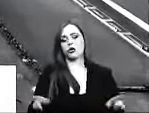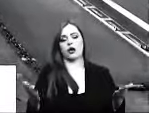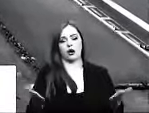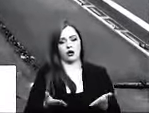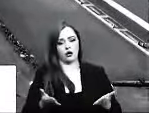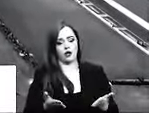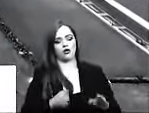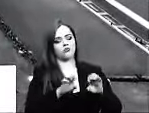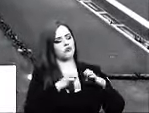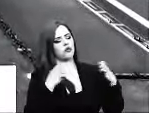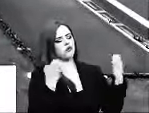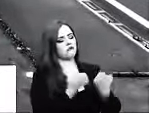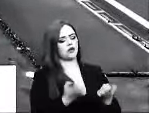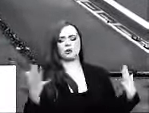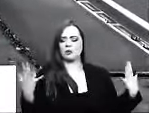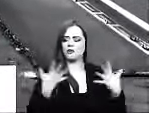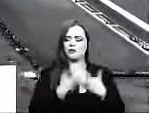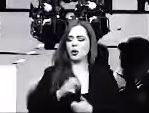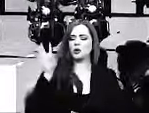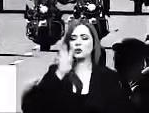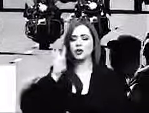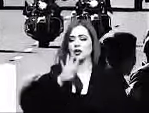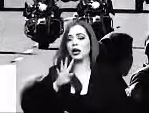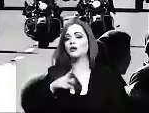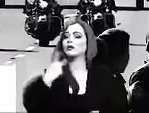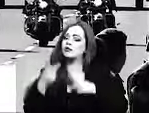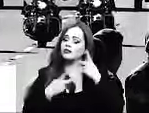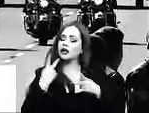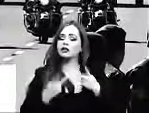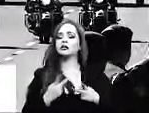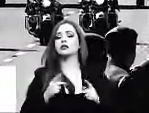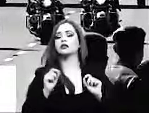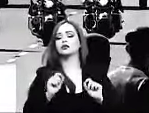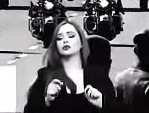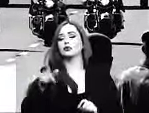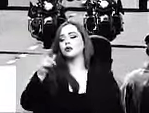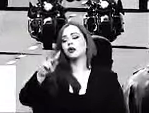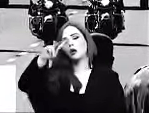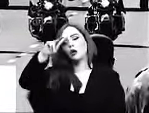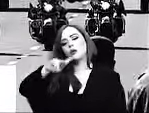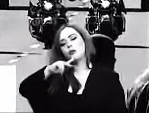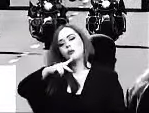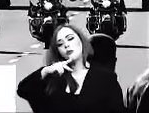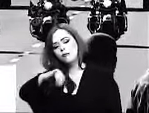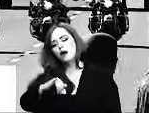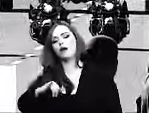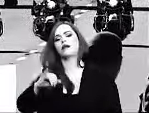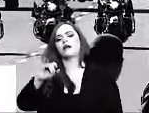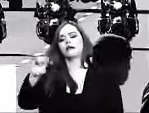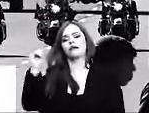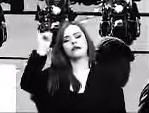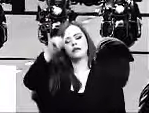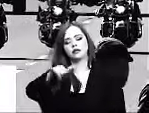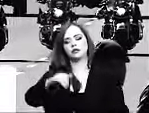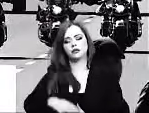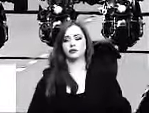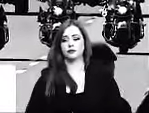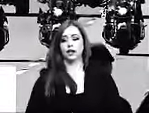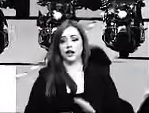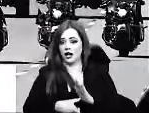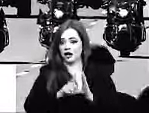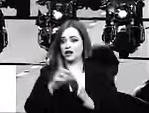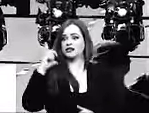antes no que ele está fazendo. É evidente. Houve uma estratégia ali. Foi de